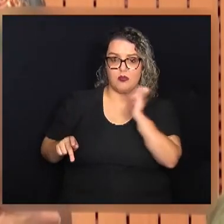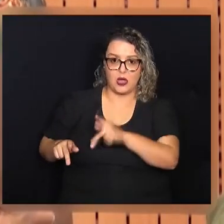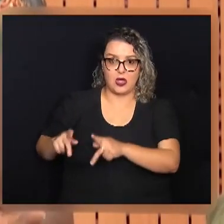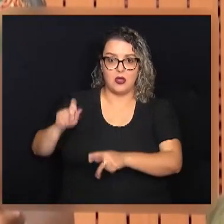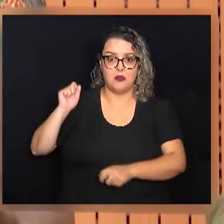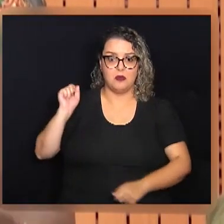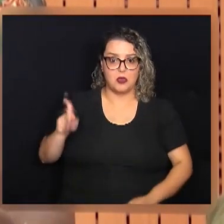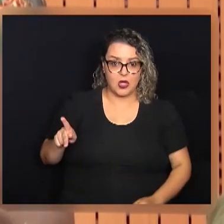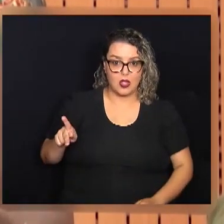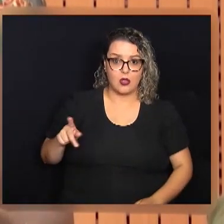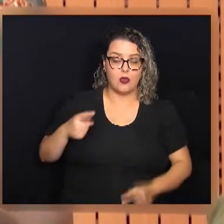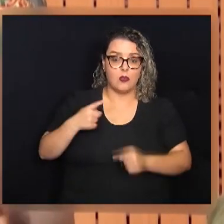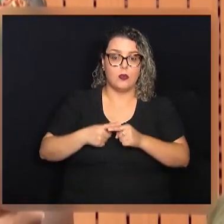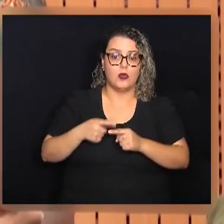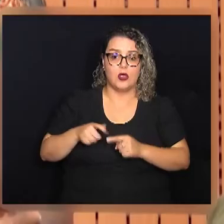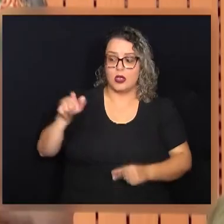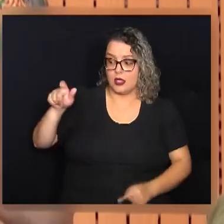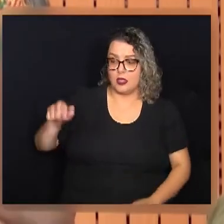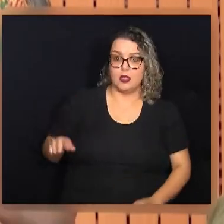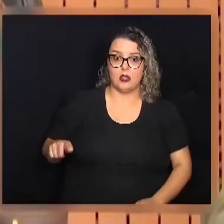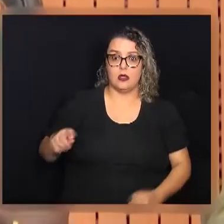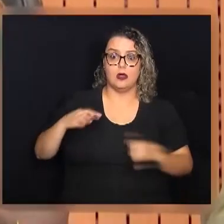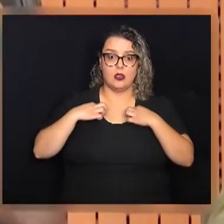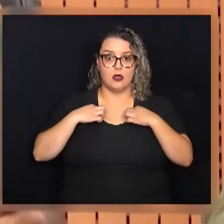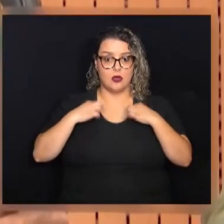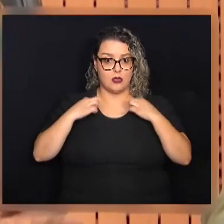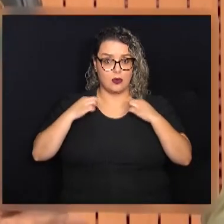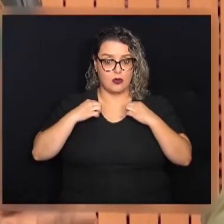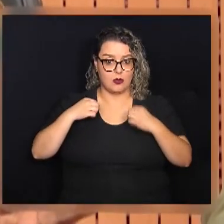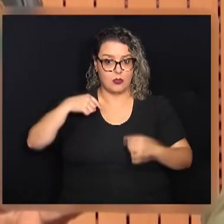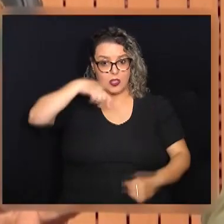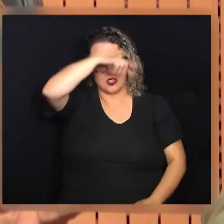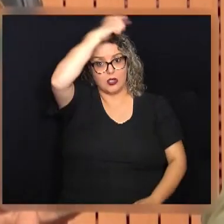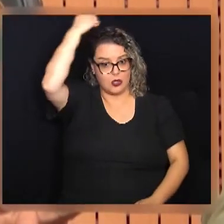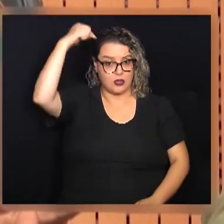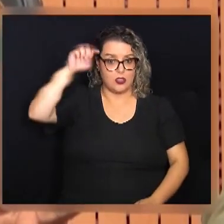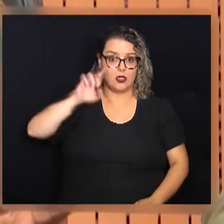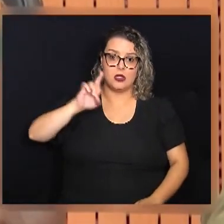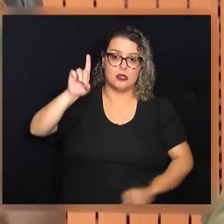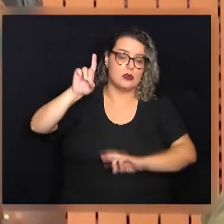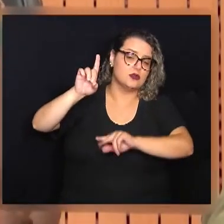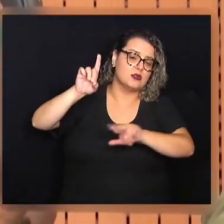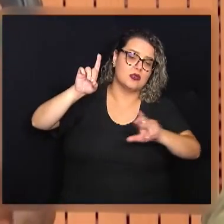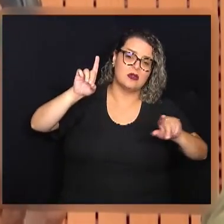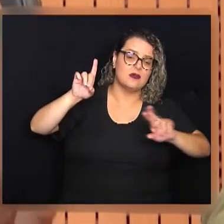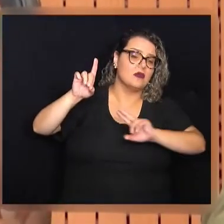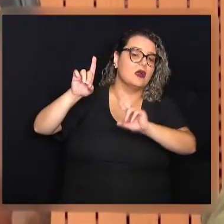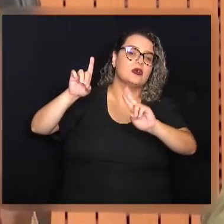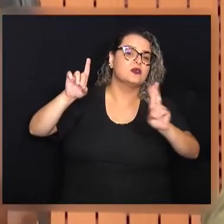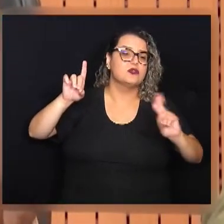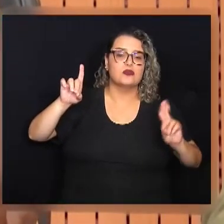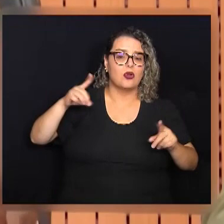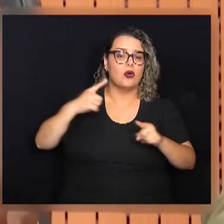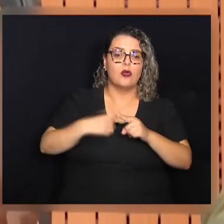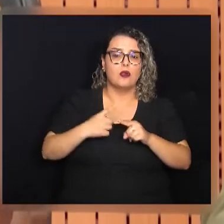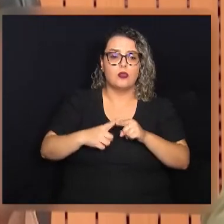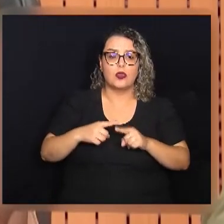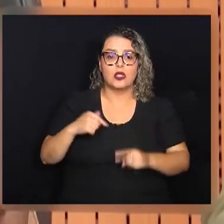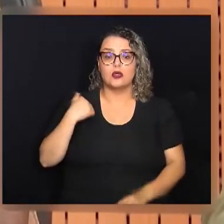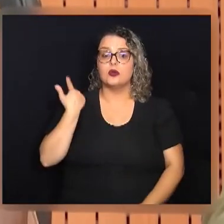ela estava com roupas de santo. E Deus tem muitos nomes. E por que é que só o